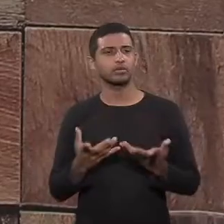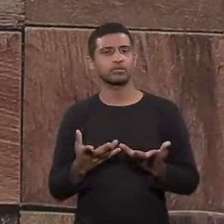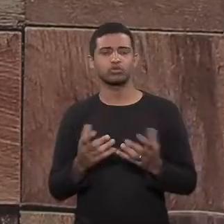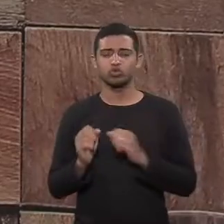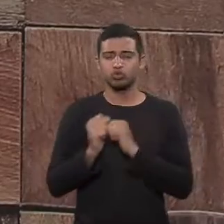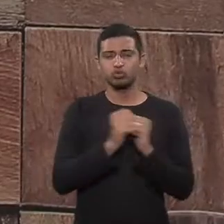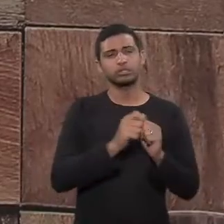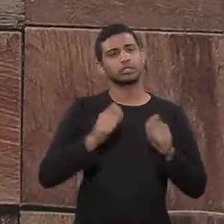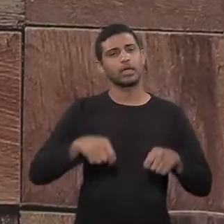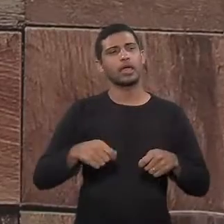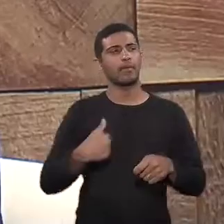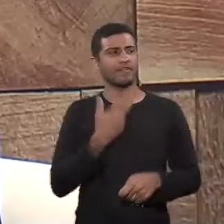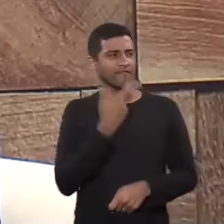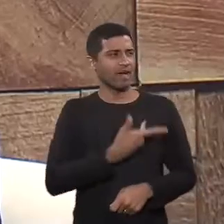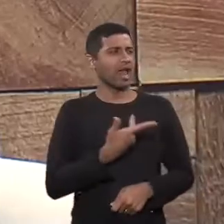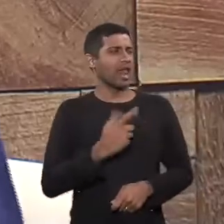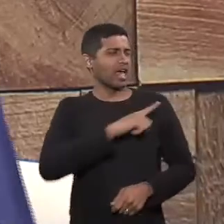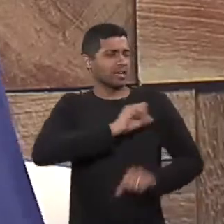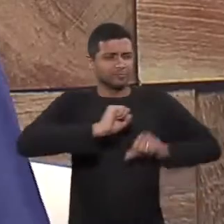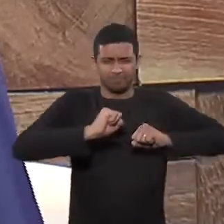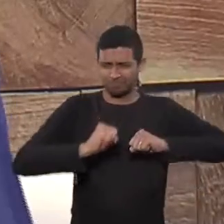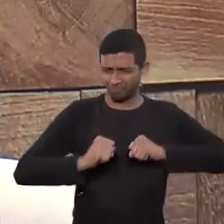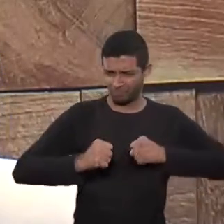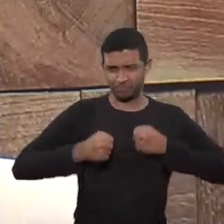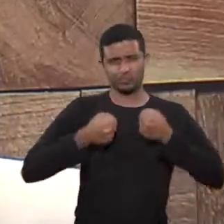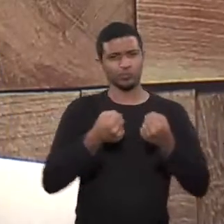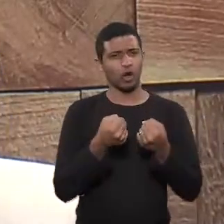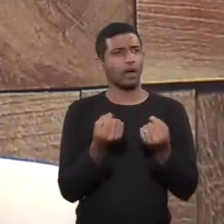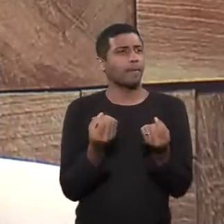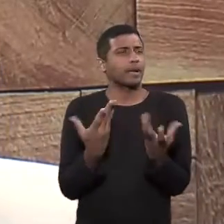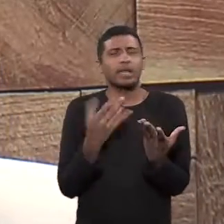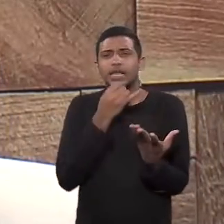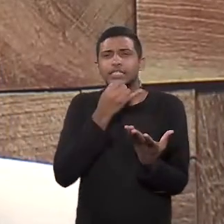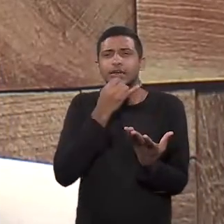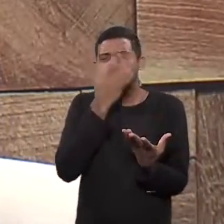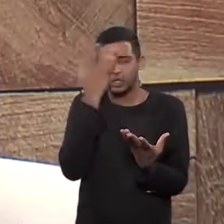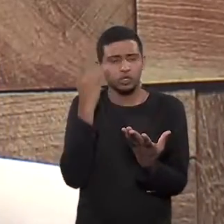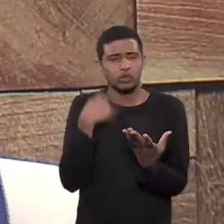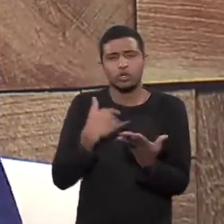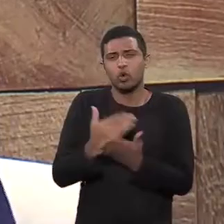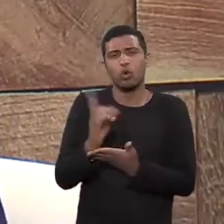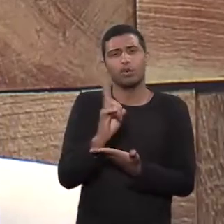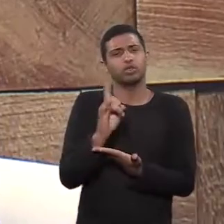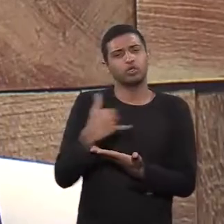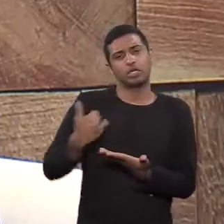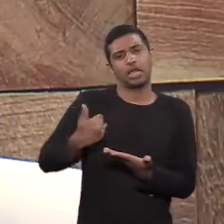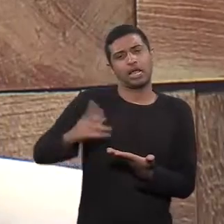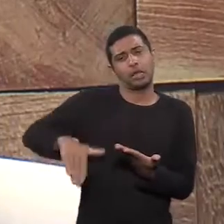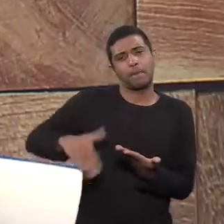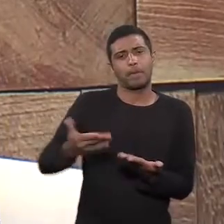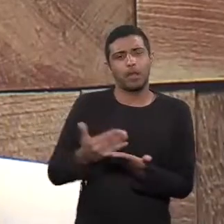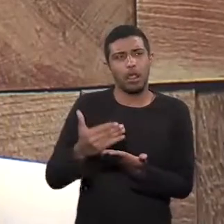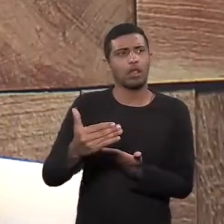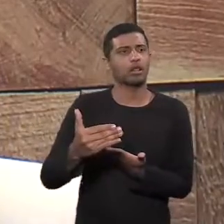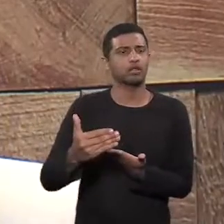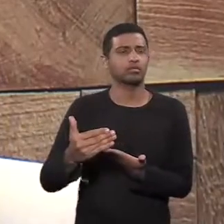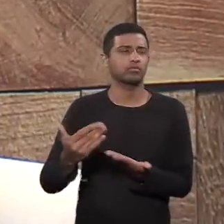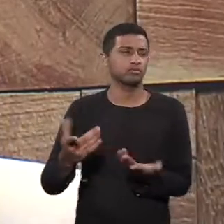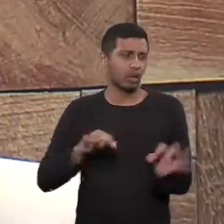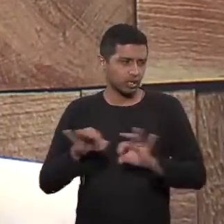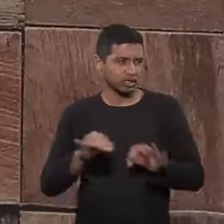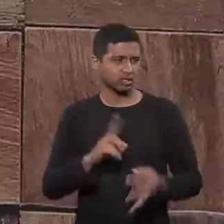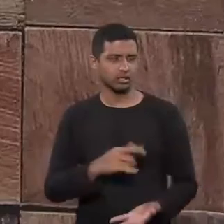aí significa que ela precisa correr mais atrás para alcançar esse tempo perdido, ou isso vai acontecendo ao longo? É um